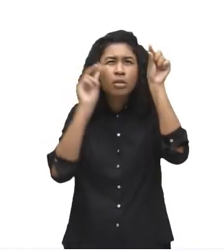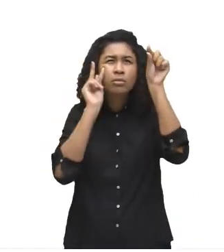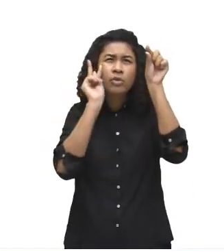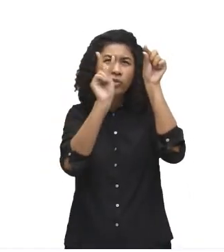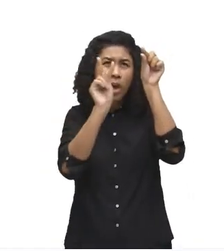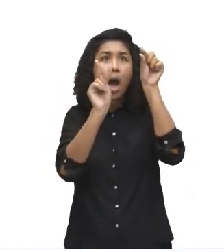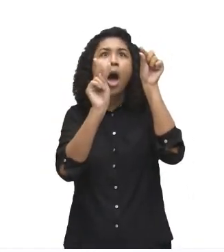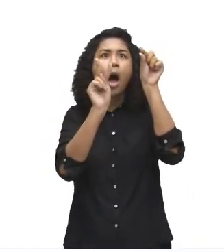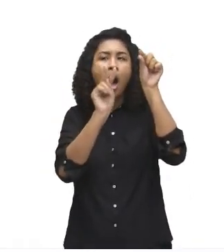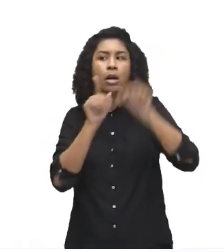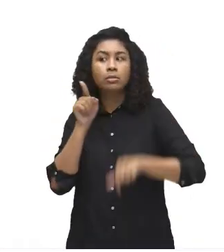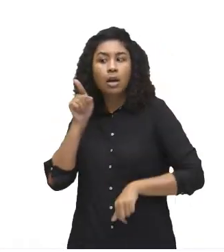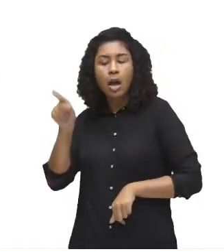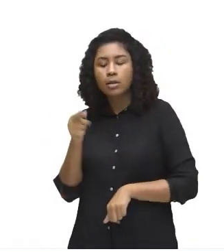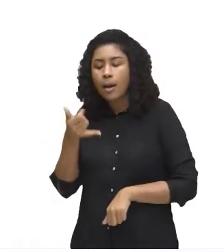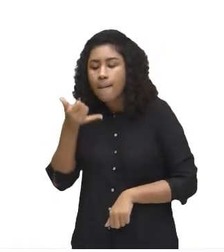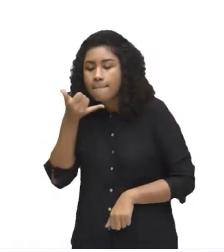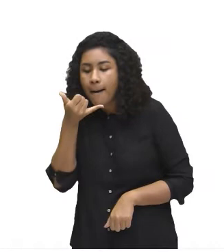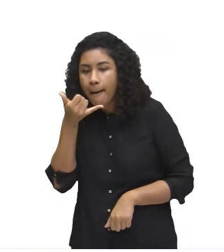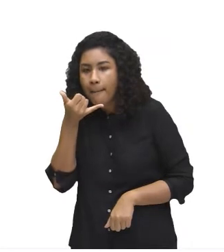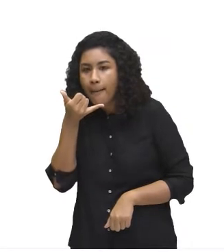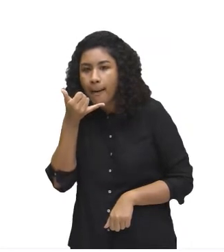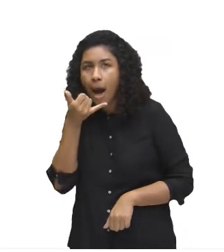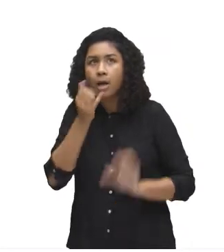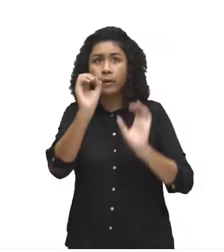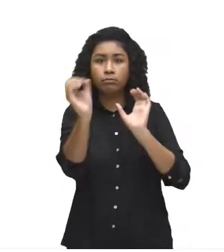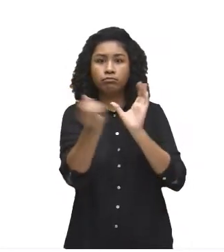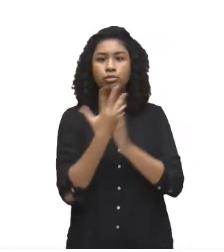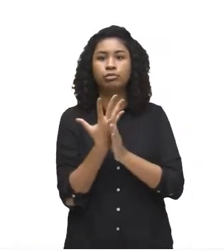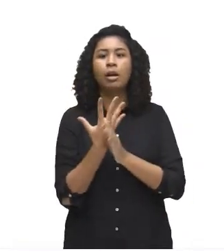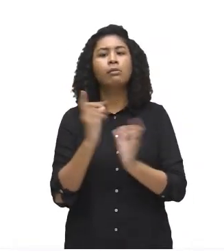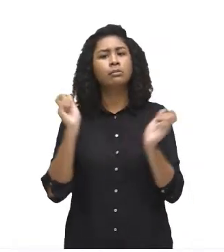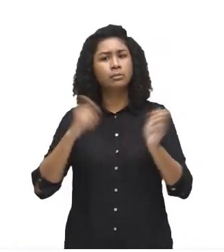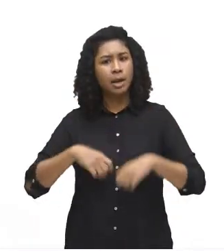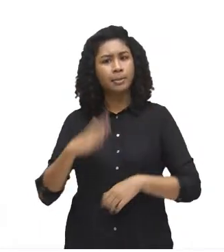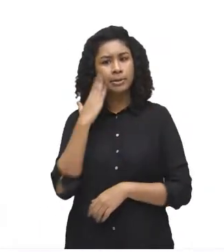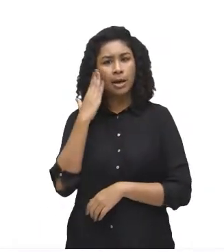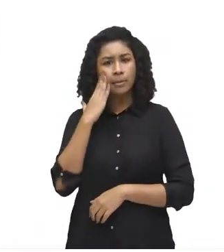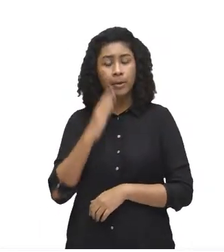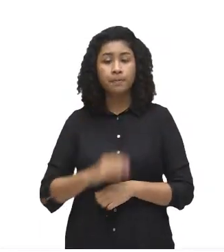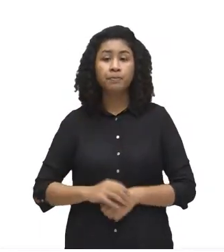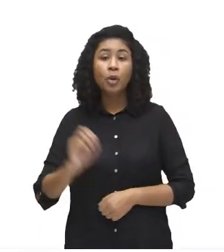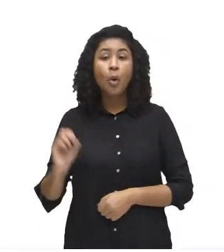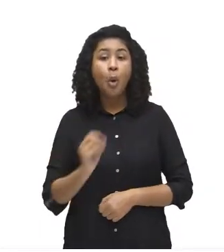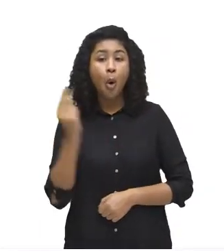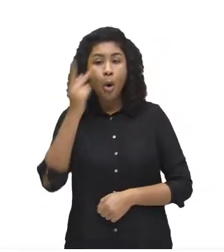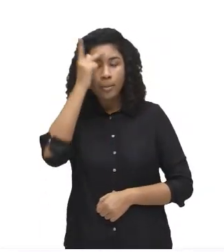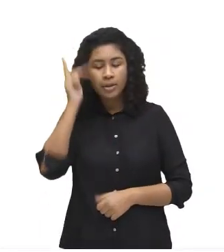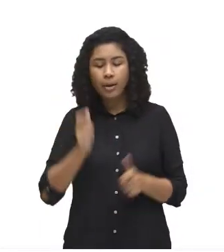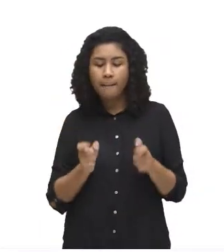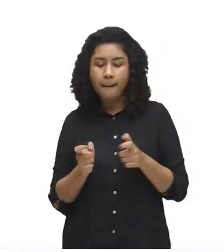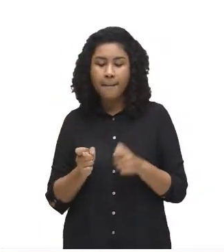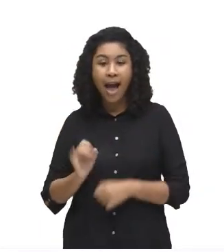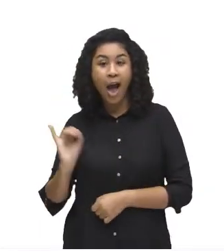texto oral, tá bom? Agora, se alguém digita, oi sumido, por exemplo, oi